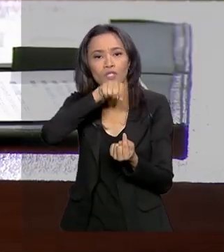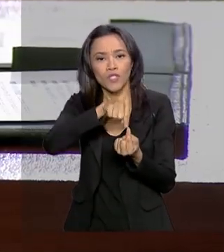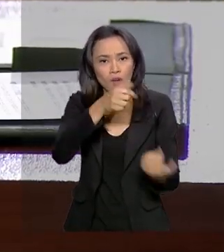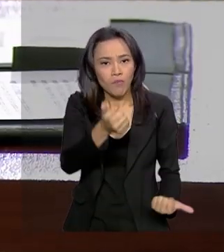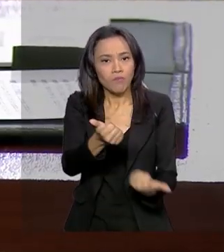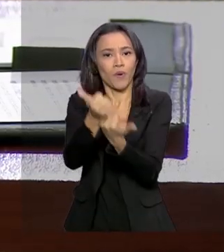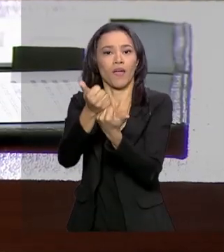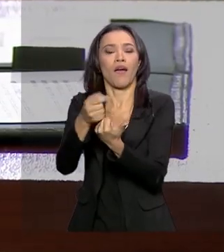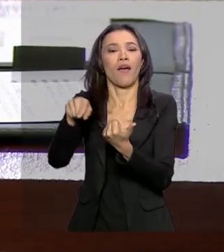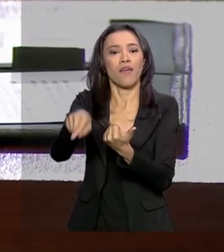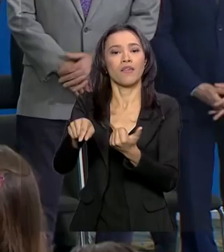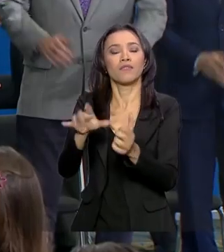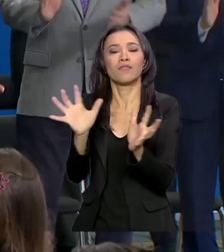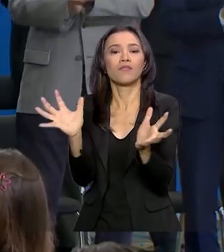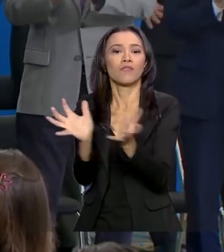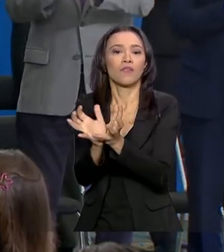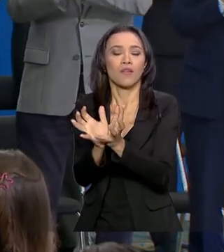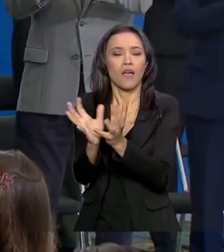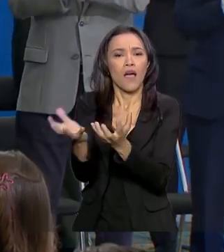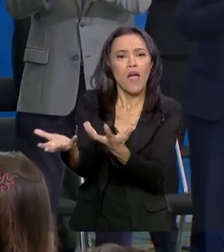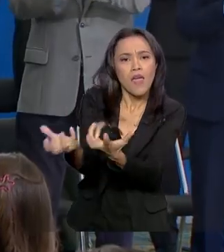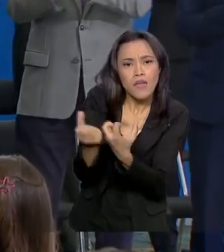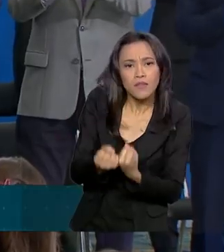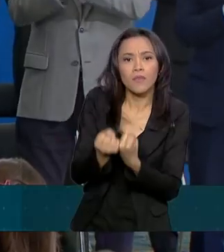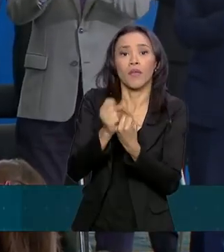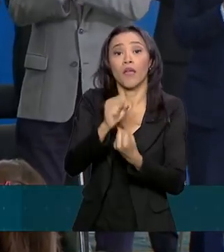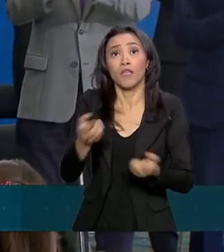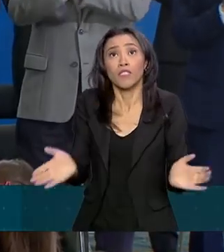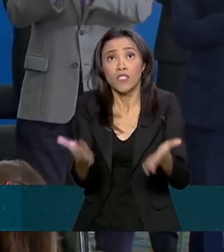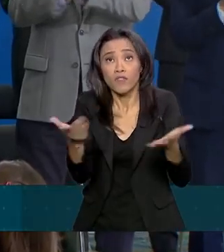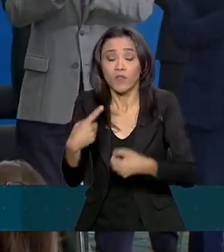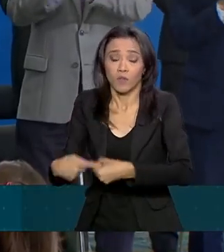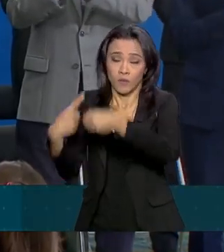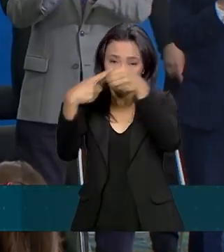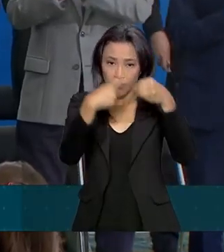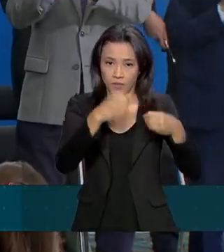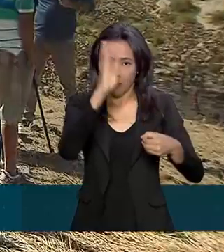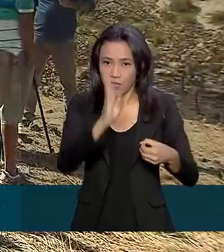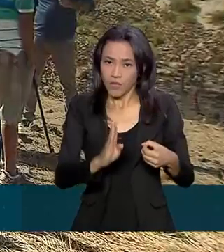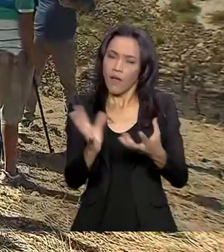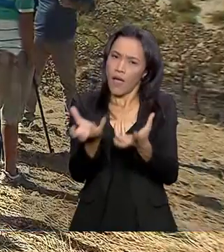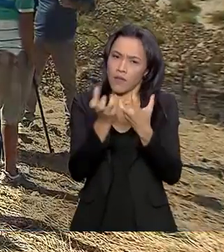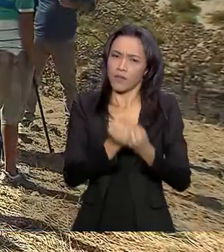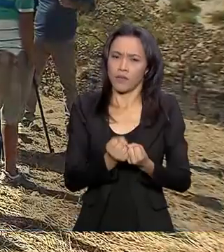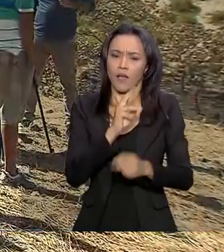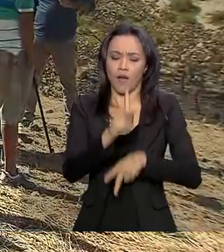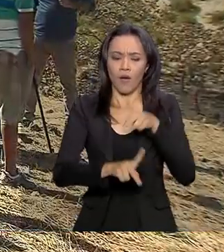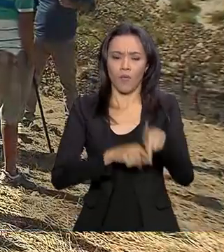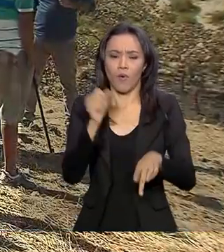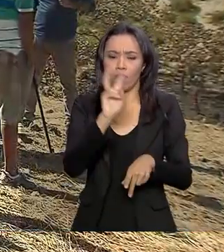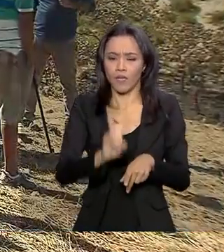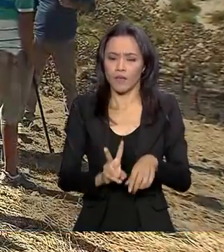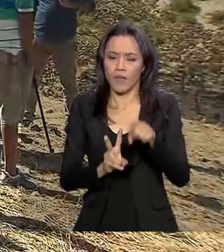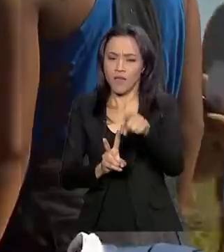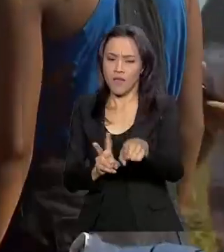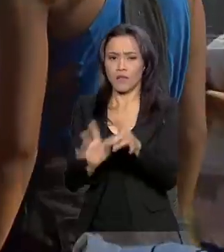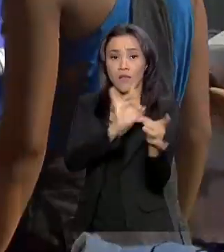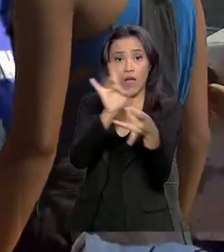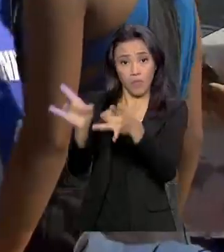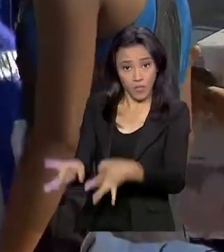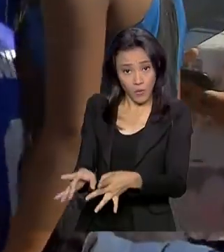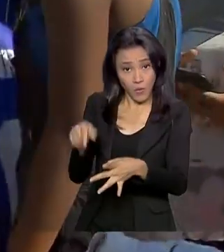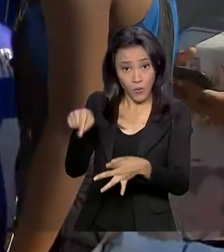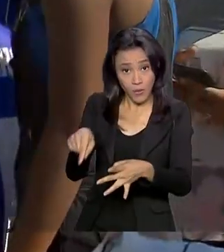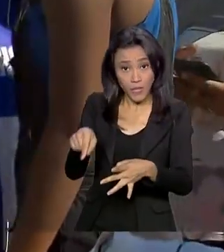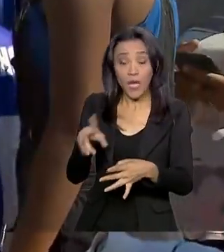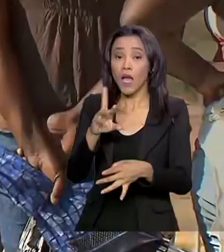Acolhida. Um deles incentiva os municípios brasileiros a receberem venezuelanos. Esses imigrantes deixam Roraima, porta